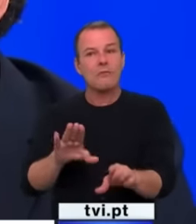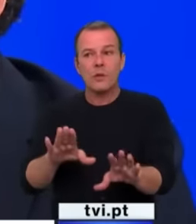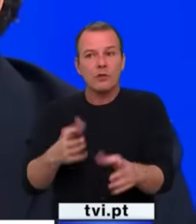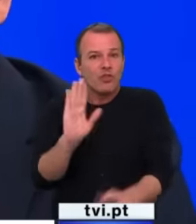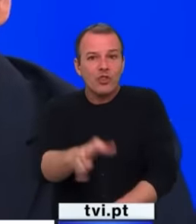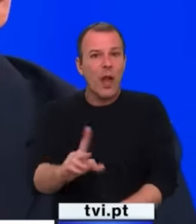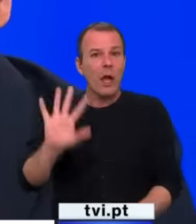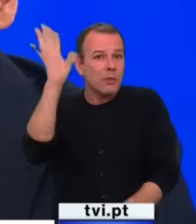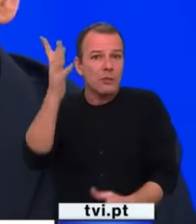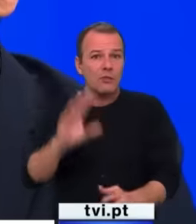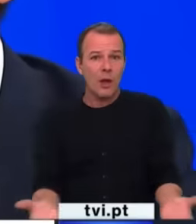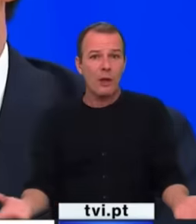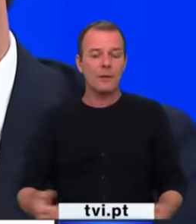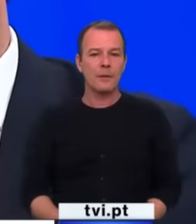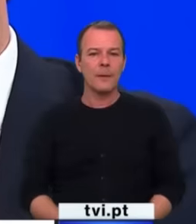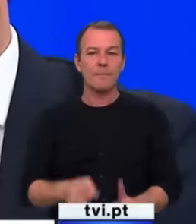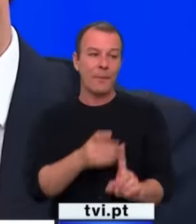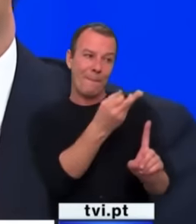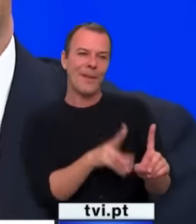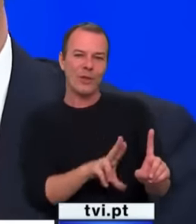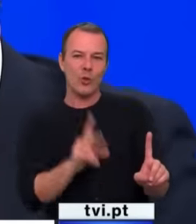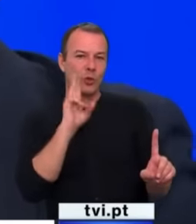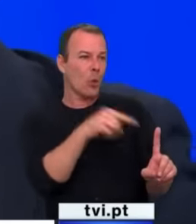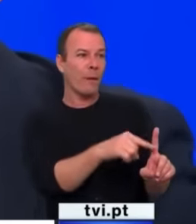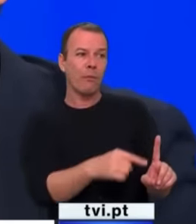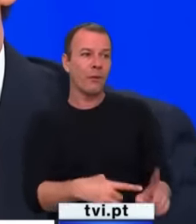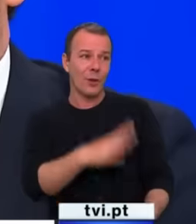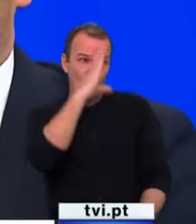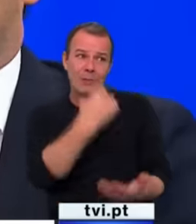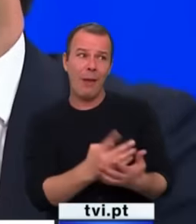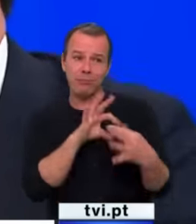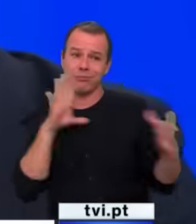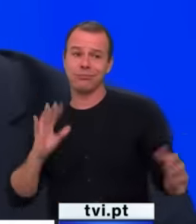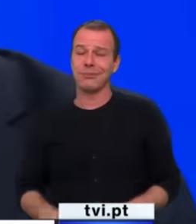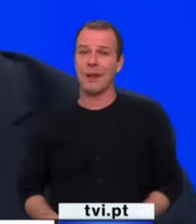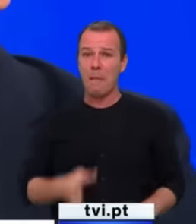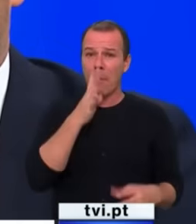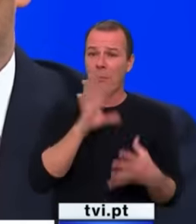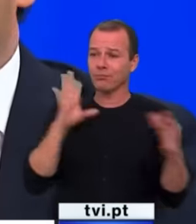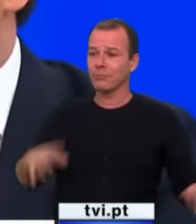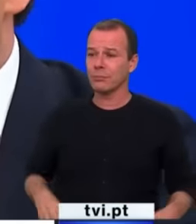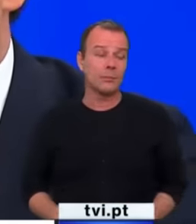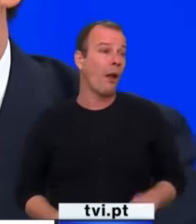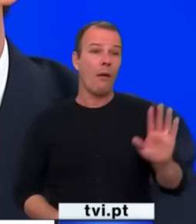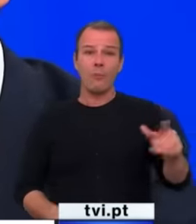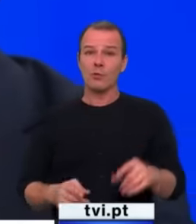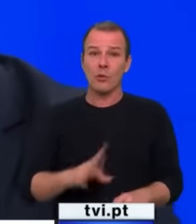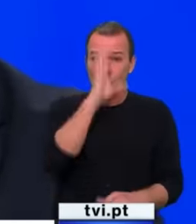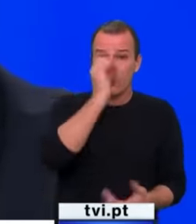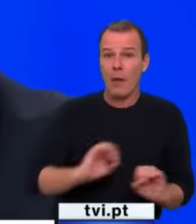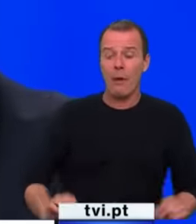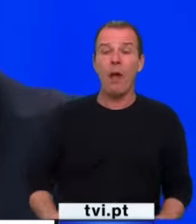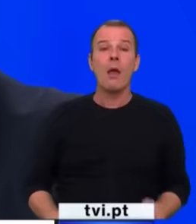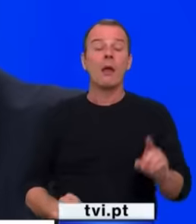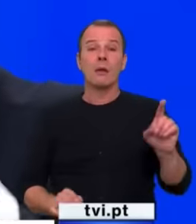Posso responder? Sim, é André muito Ventura. Simples. O Pedro Nuno Santos, peço que toda a desculpa, não sabe o que é que está a falar. Sei. E, portanto, ou sabe muito pouco. Sei. Nós até recentemente